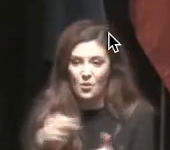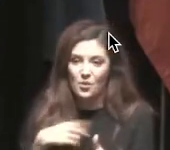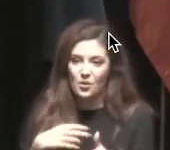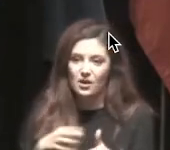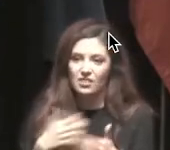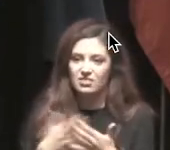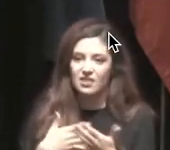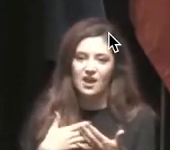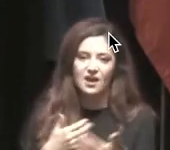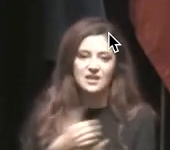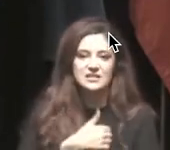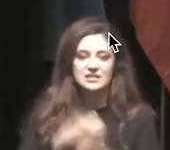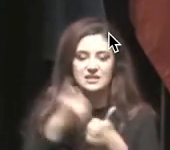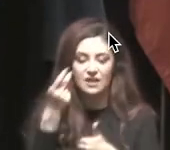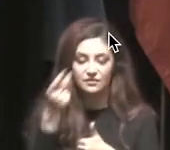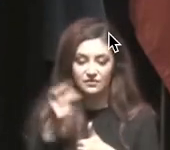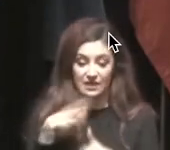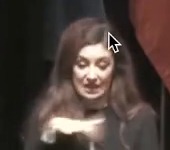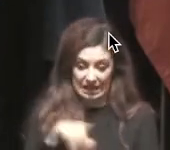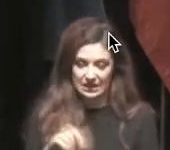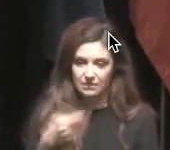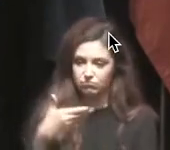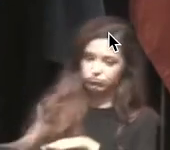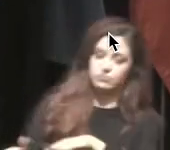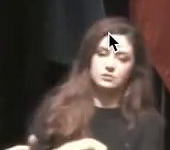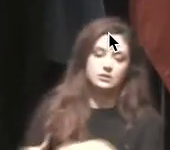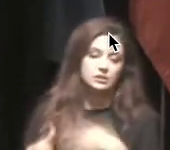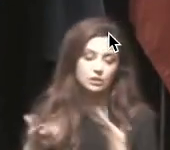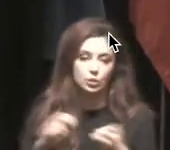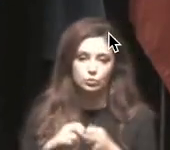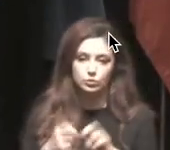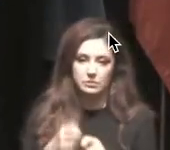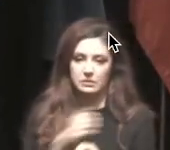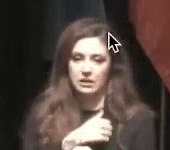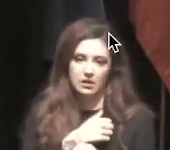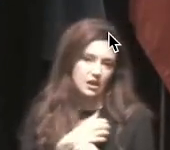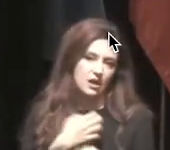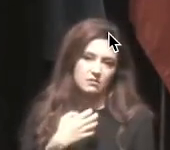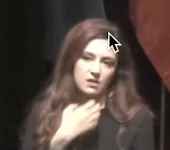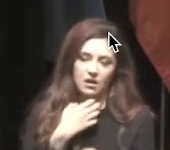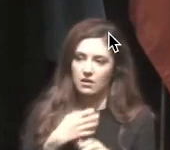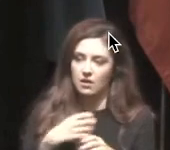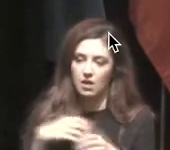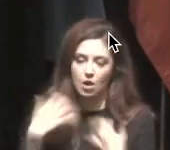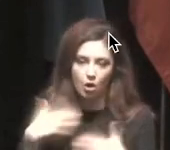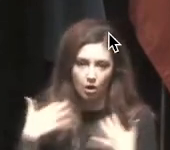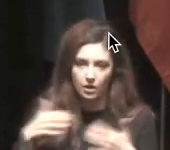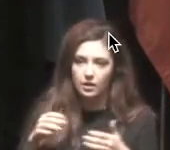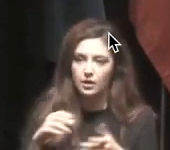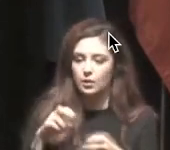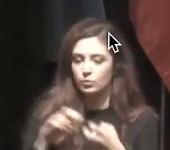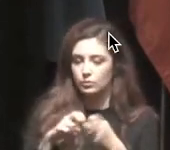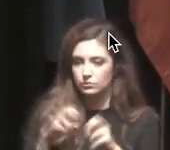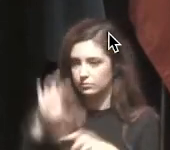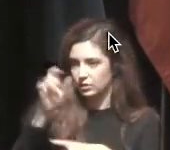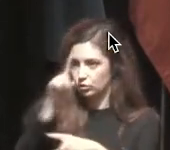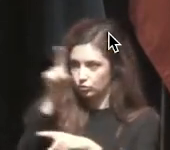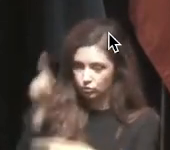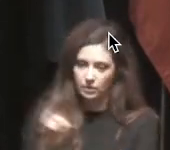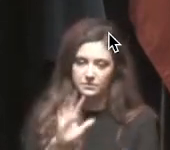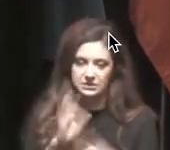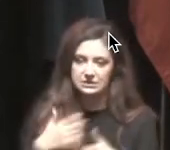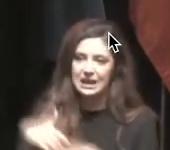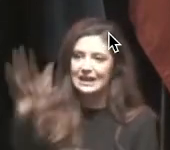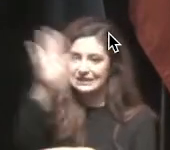ser expulsas da cidade onde querem viver. O problema da habitação é muito grave em todo o país, especialmente em Lisboa, e existem medidas a nível nacional,